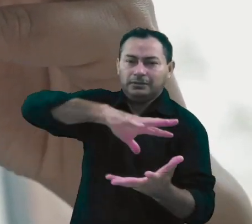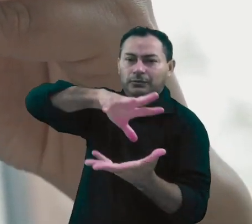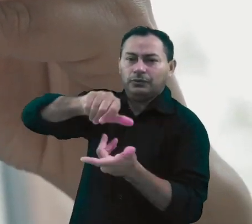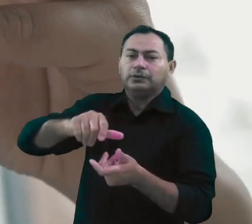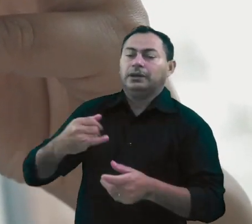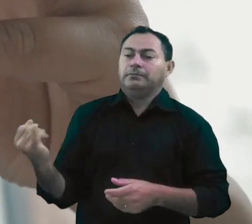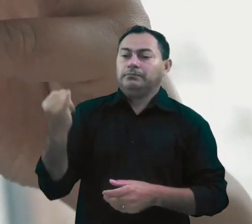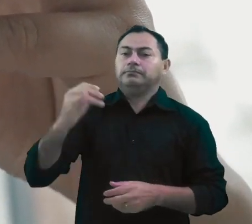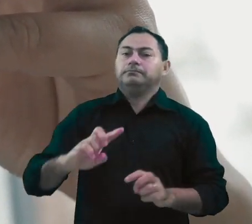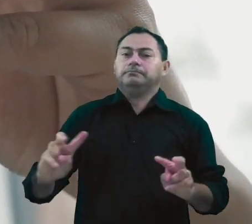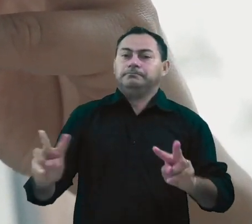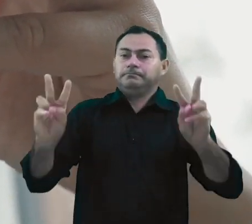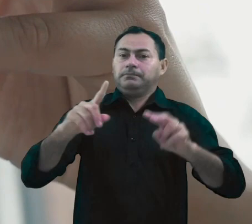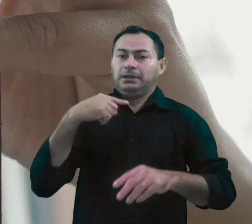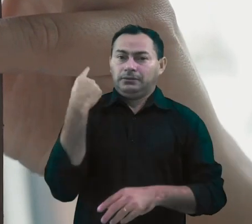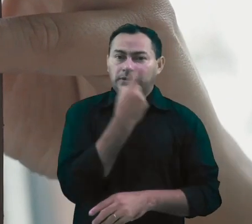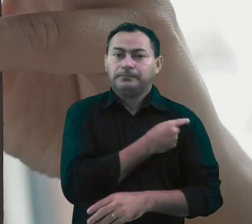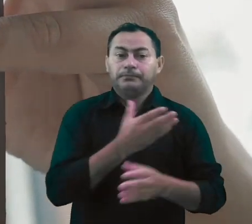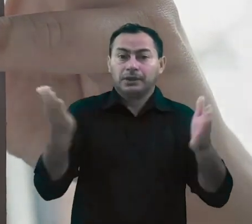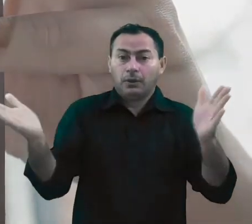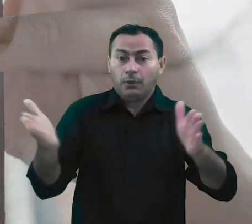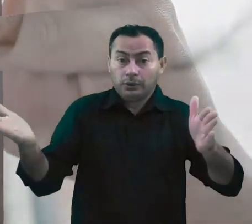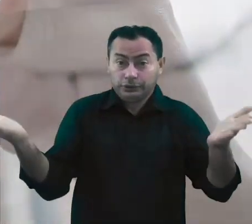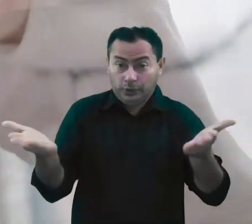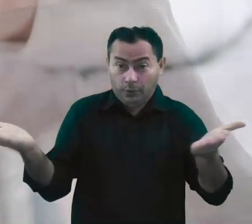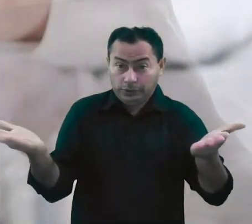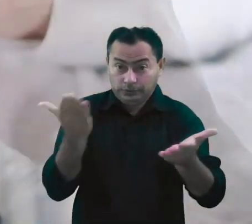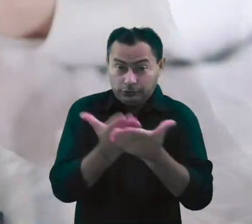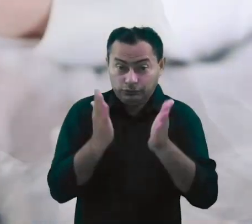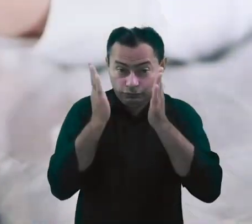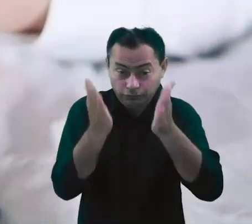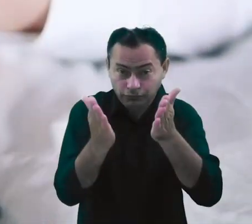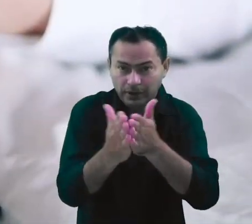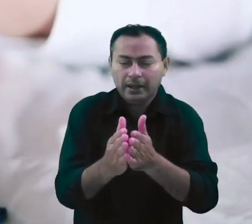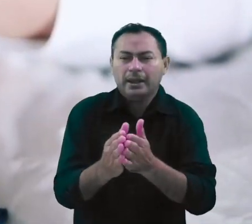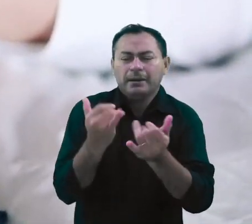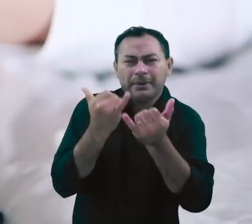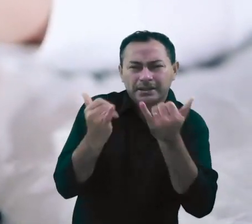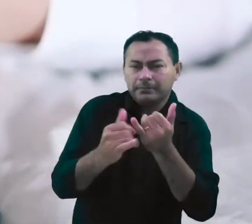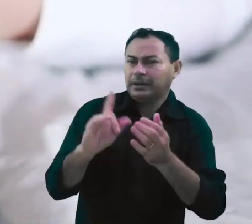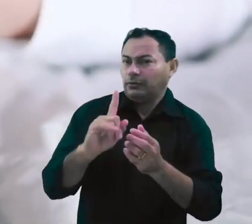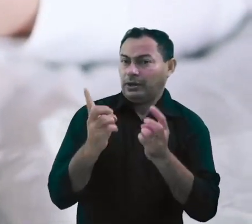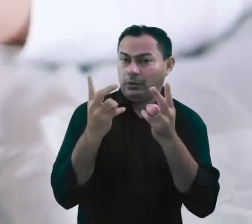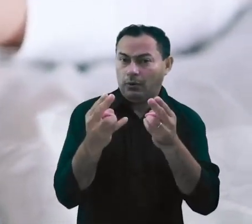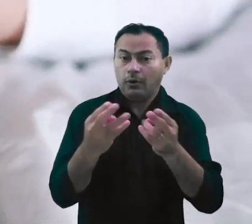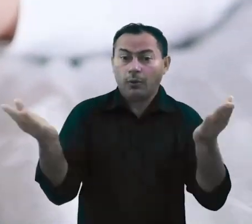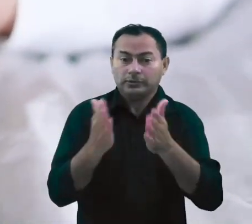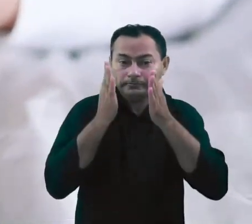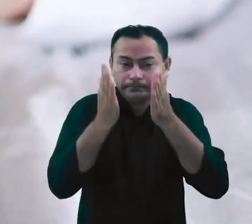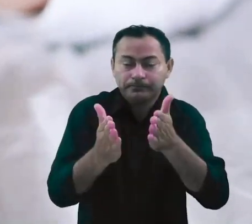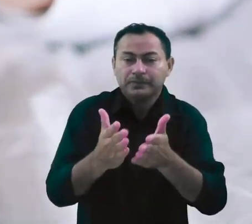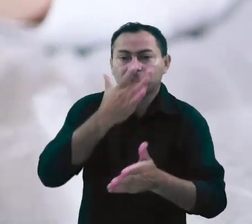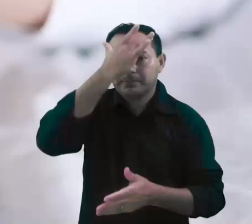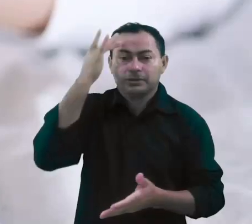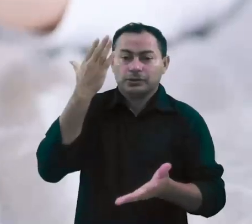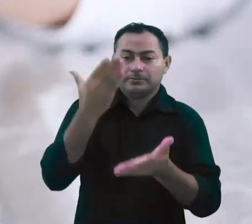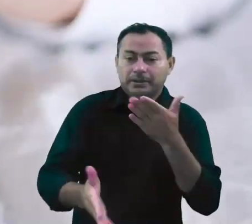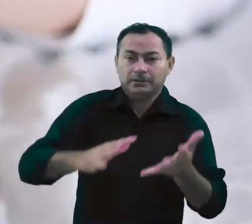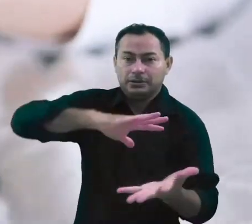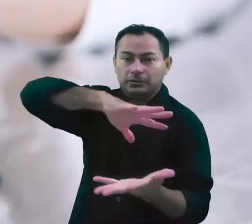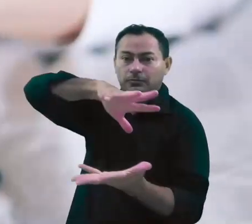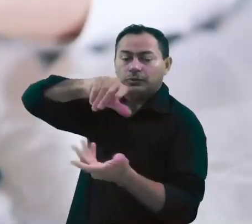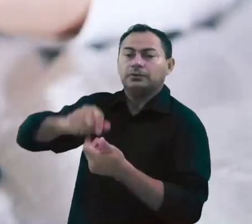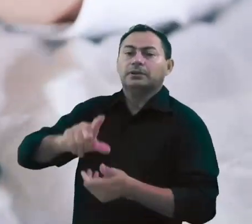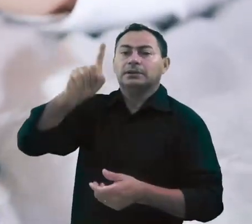têm valor para nós. No estudo de hoje enfocaremos algo semelhante, mas não exatamente a mesma coisa. Hoje enfocaremos os